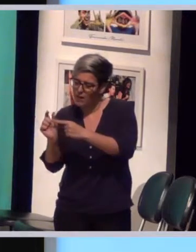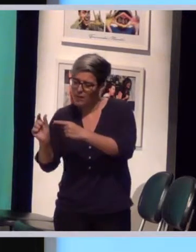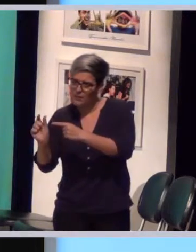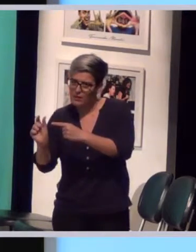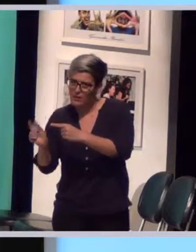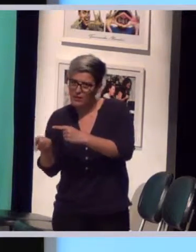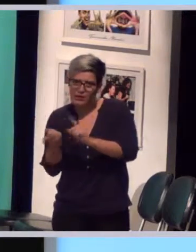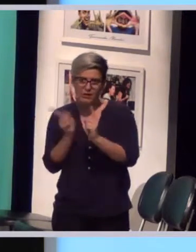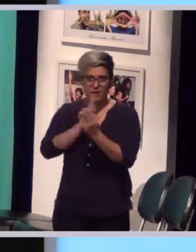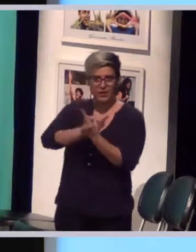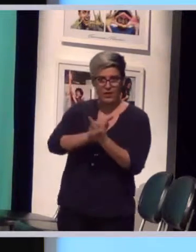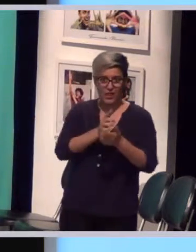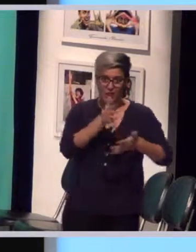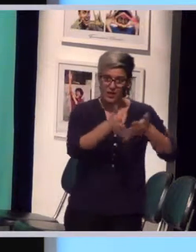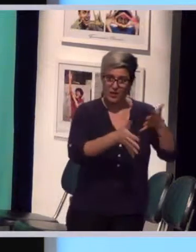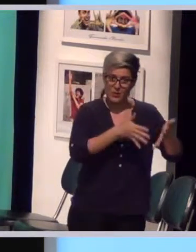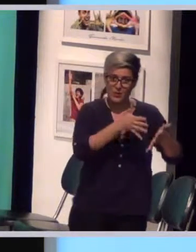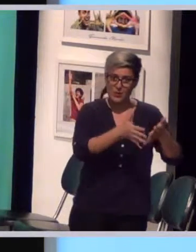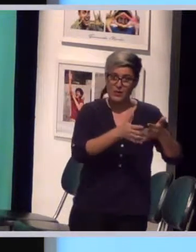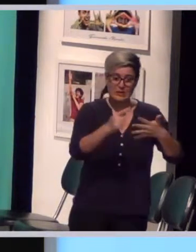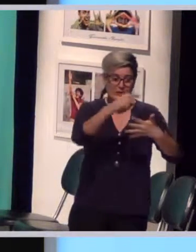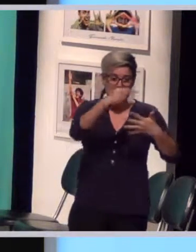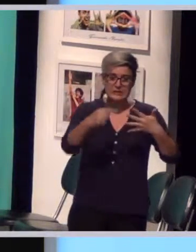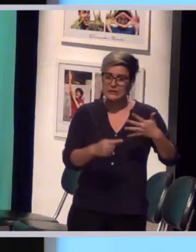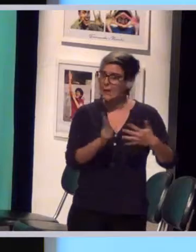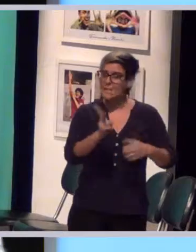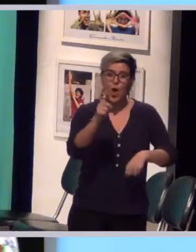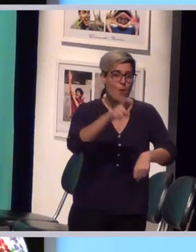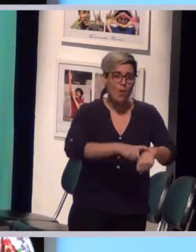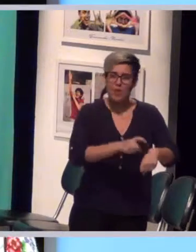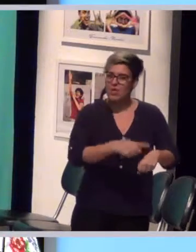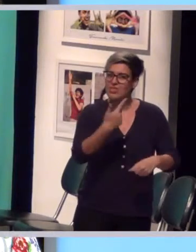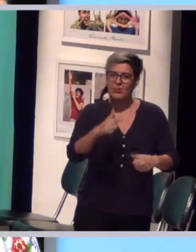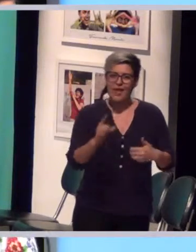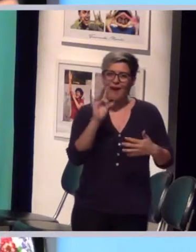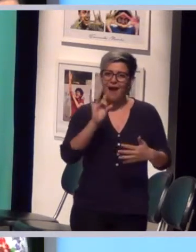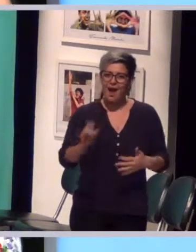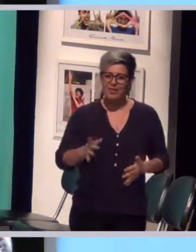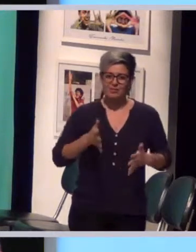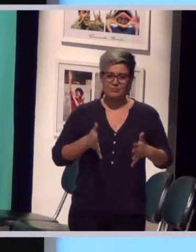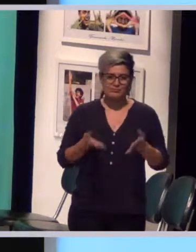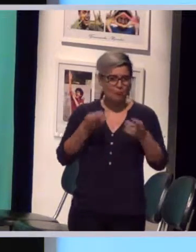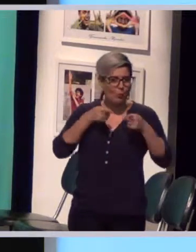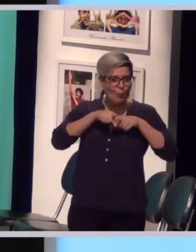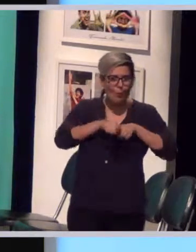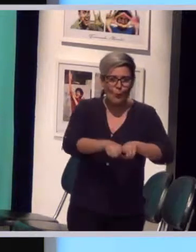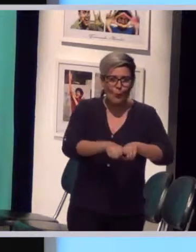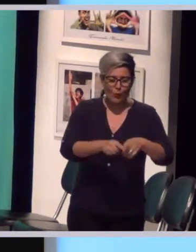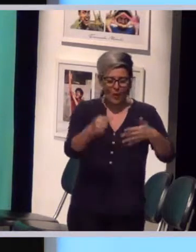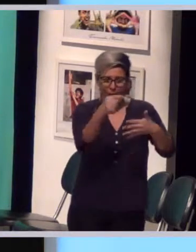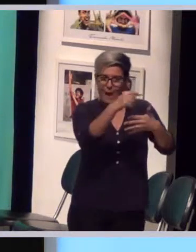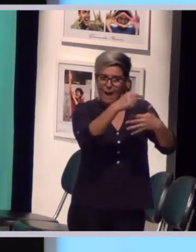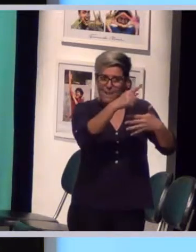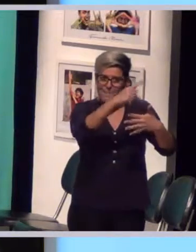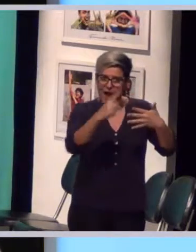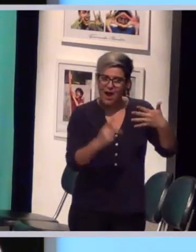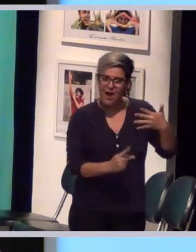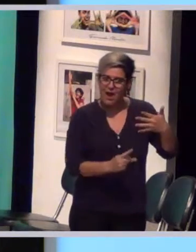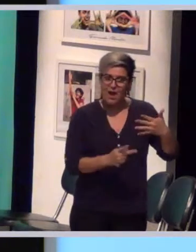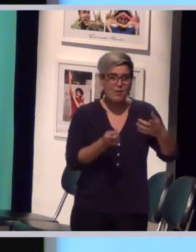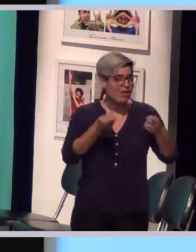língua de sinais, os 5 parâmetros vêm ao mesmo tempo. Não existe um parâmetro após o outro, né? Os 5 parâmetros